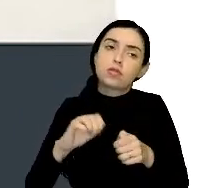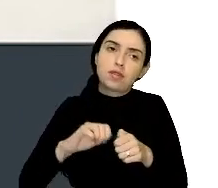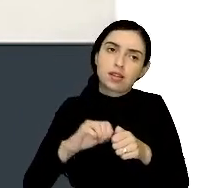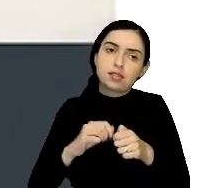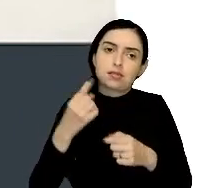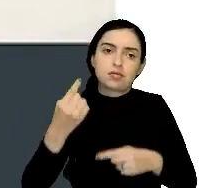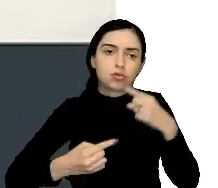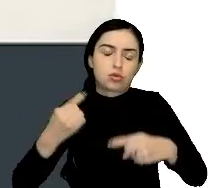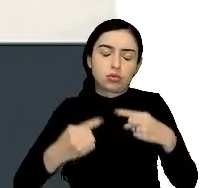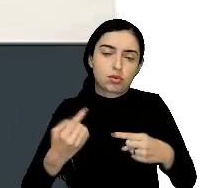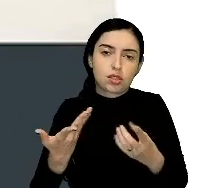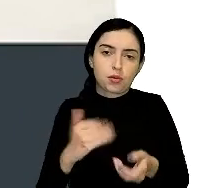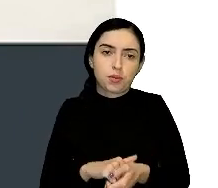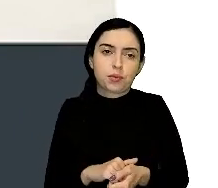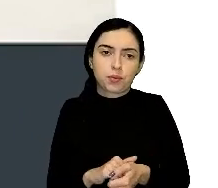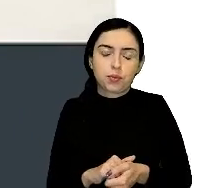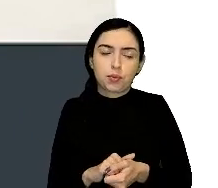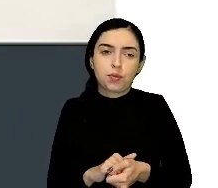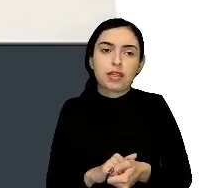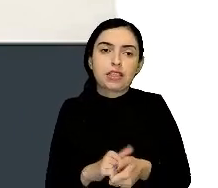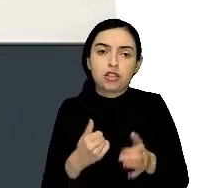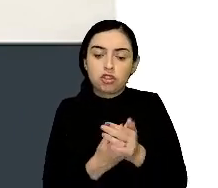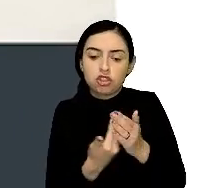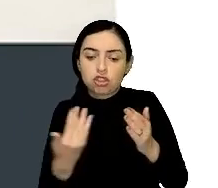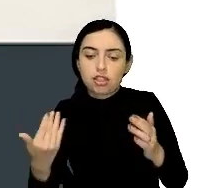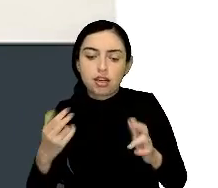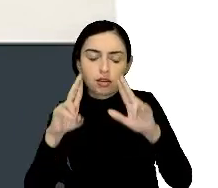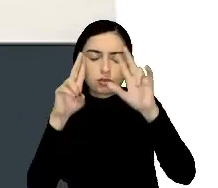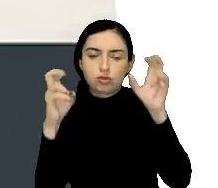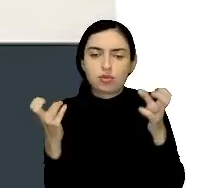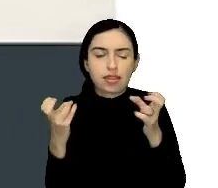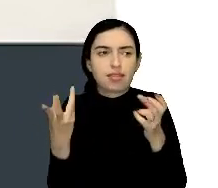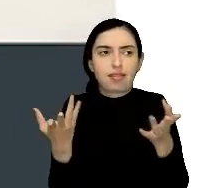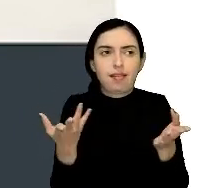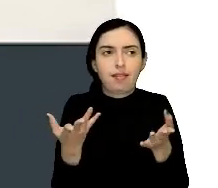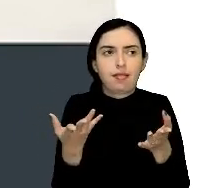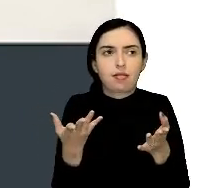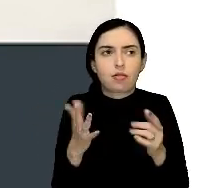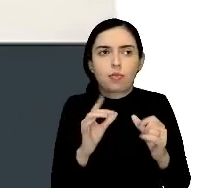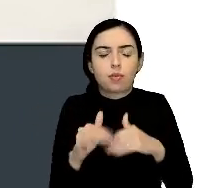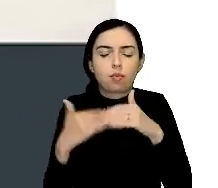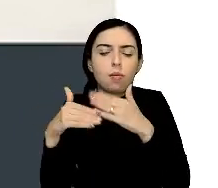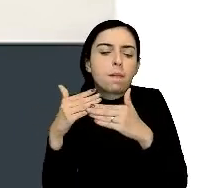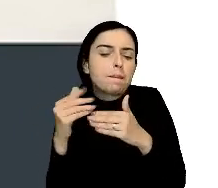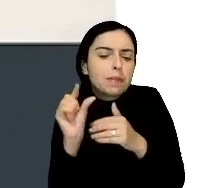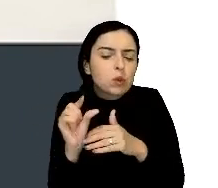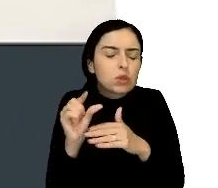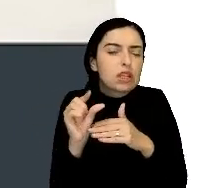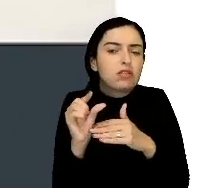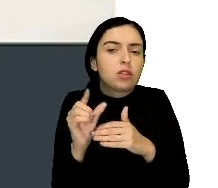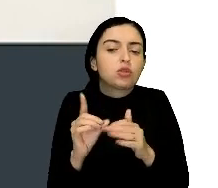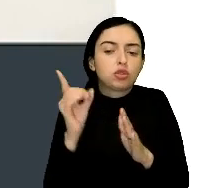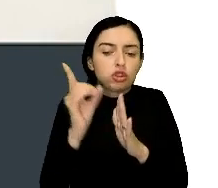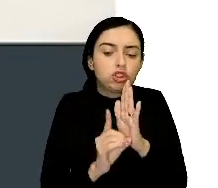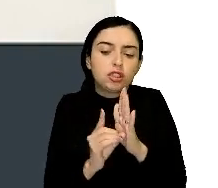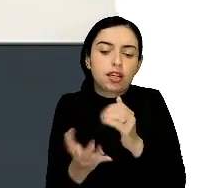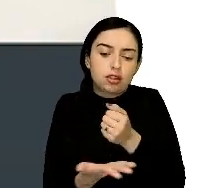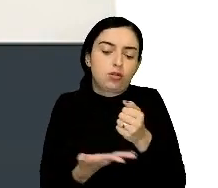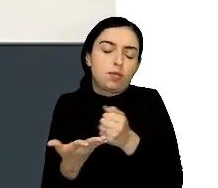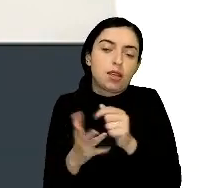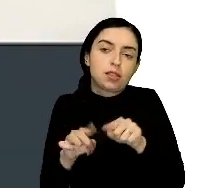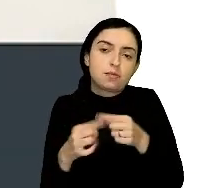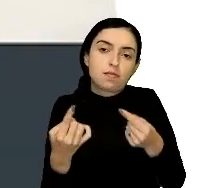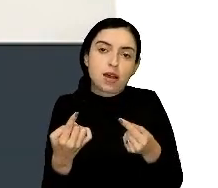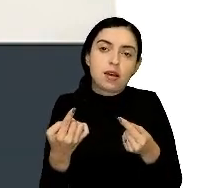discutidas. Então nós tínhamos um cenário de poucos avanços no que toca a direitos fundamentais, mas mesmo